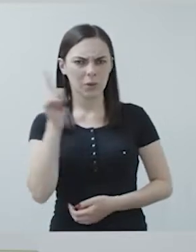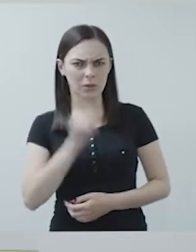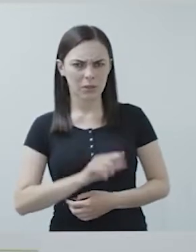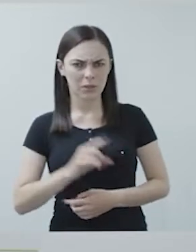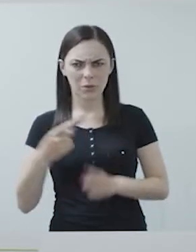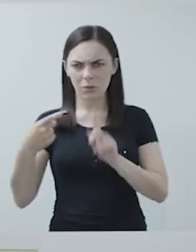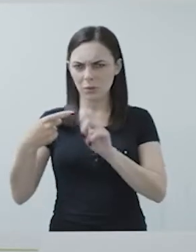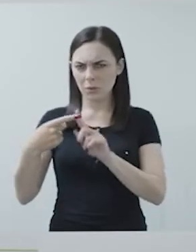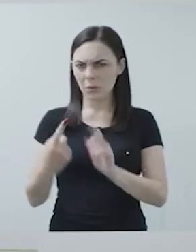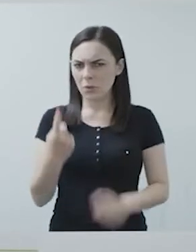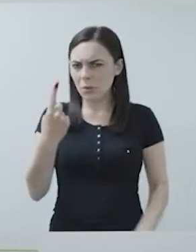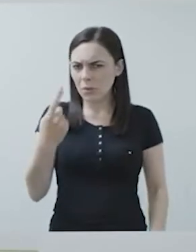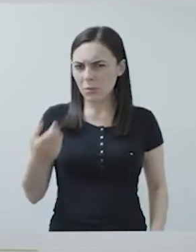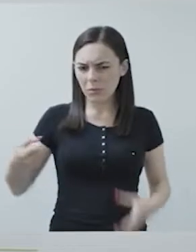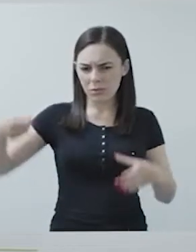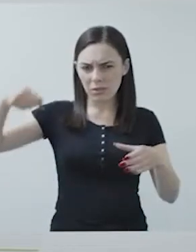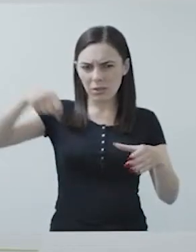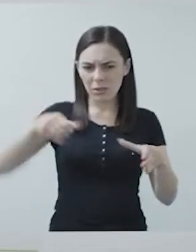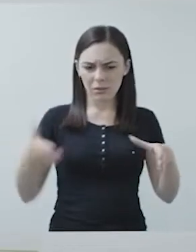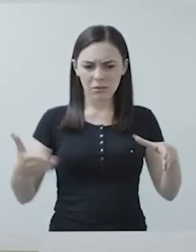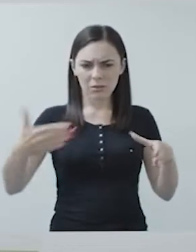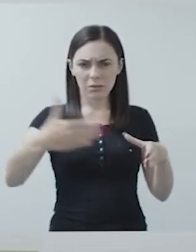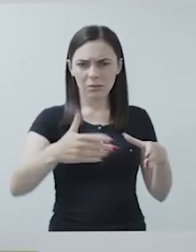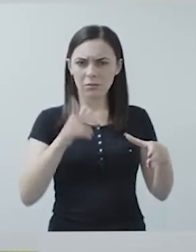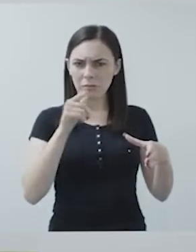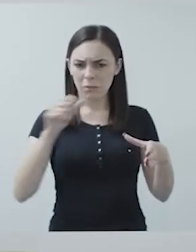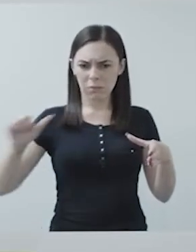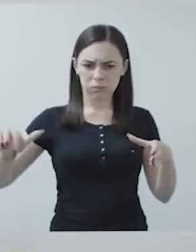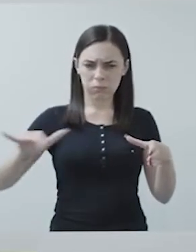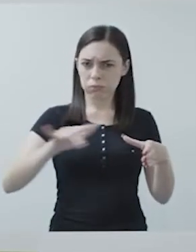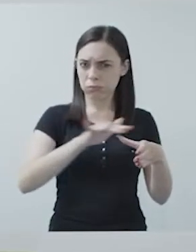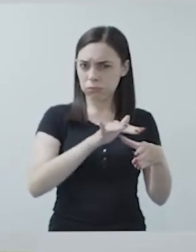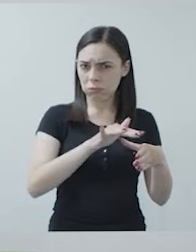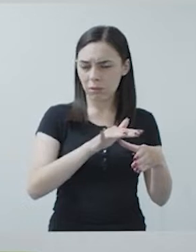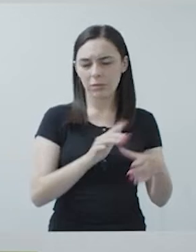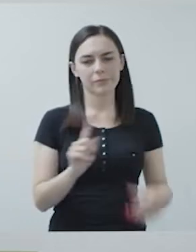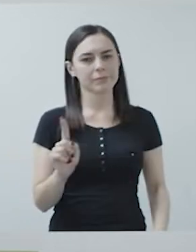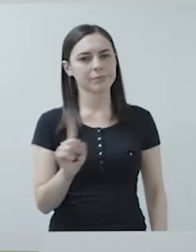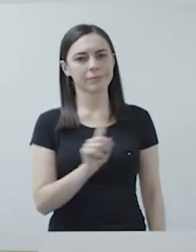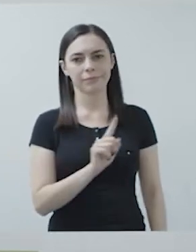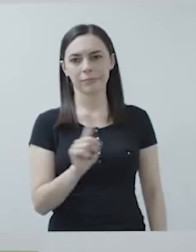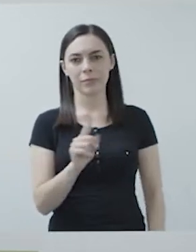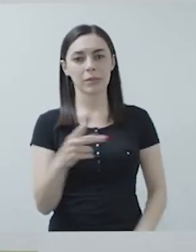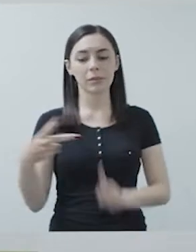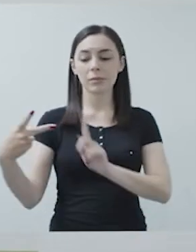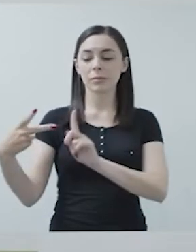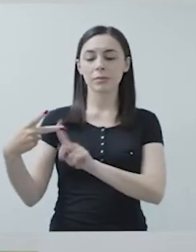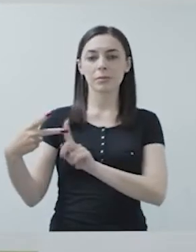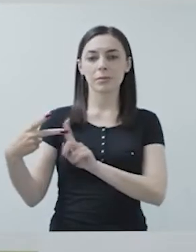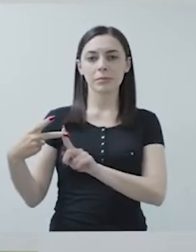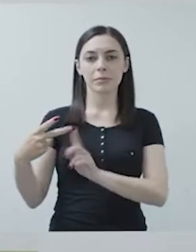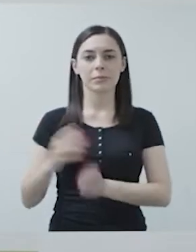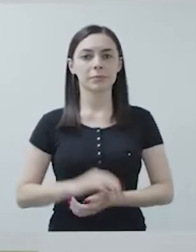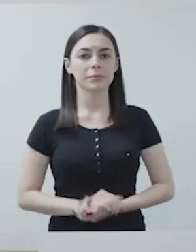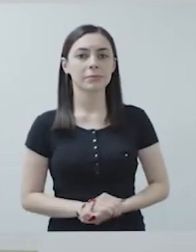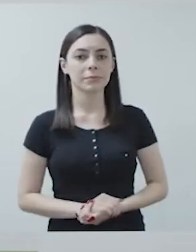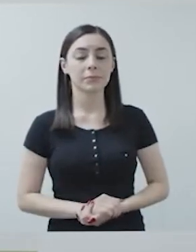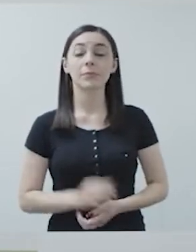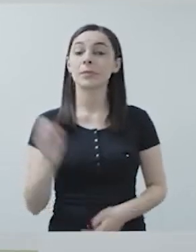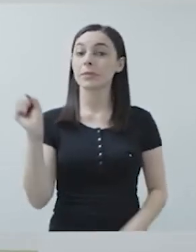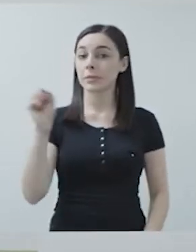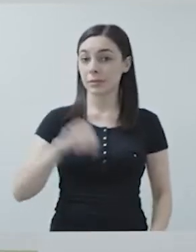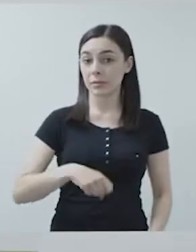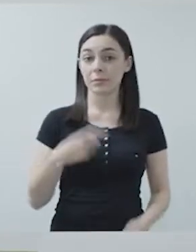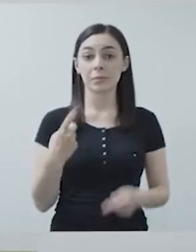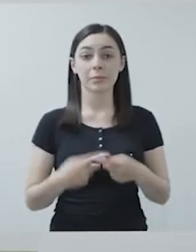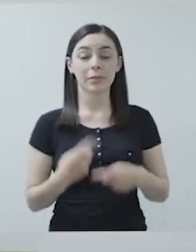com o conjunto número 1, com uma jarra? Não, né? E com o número 2? Sim, porque nós